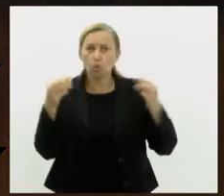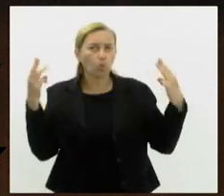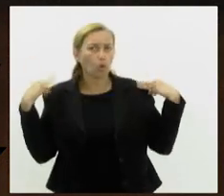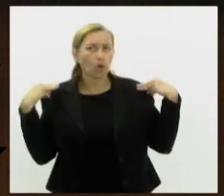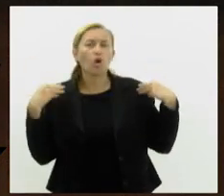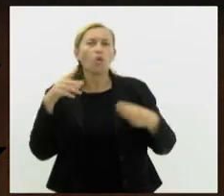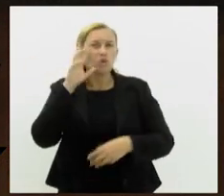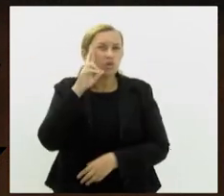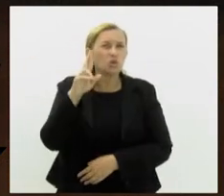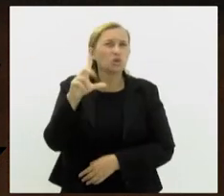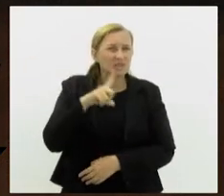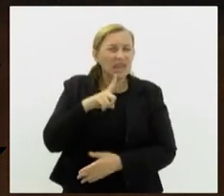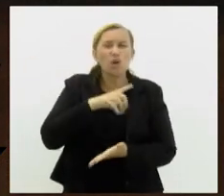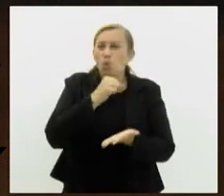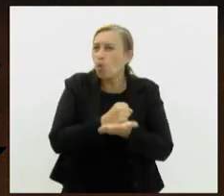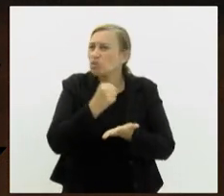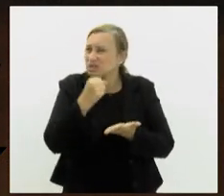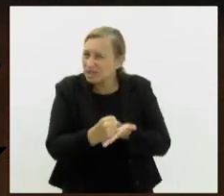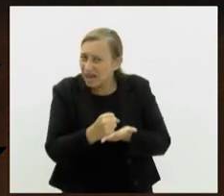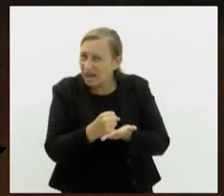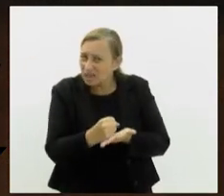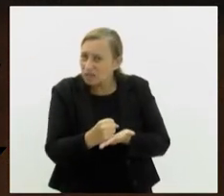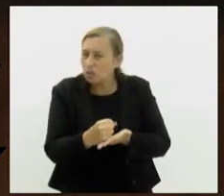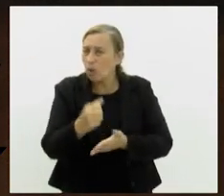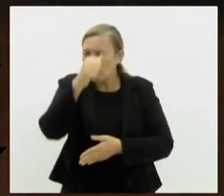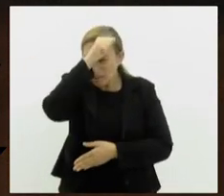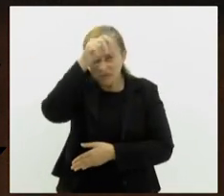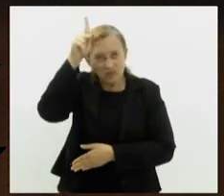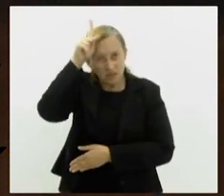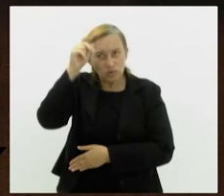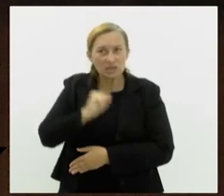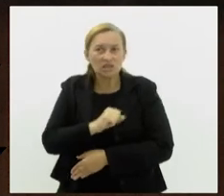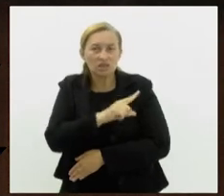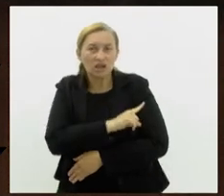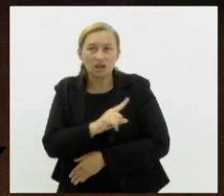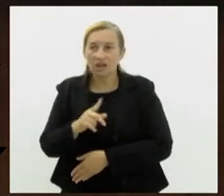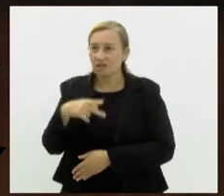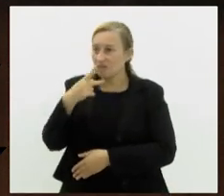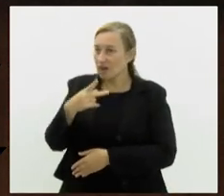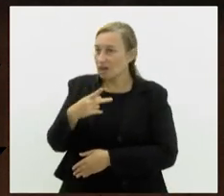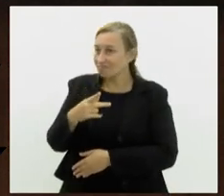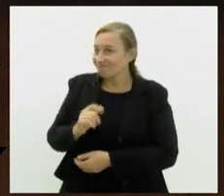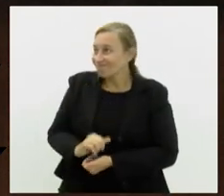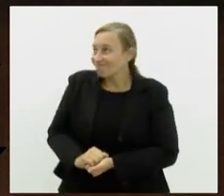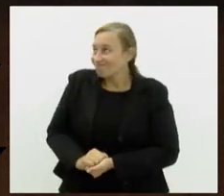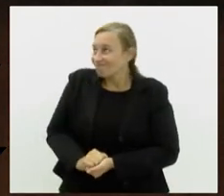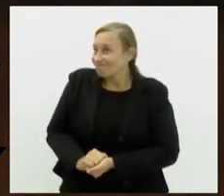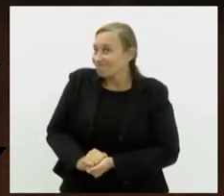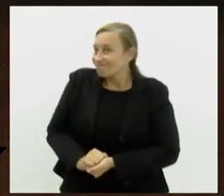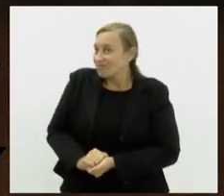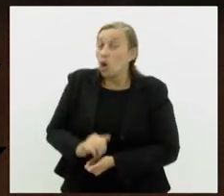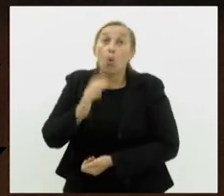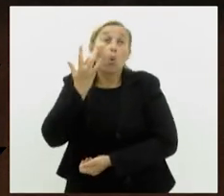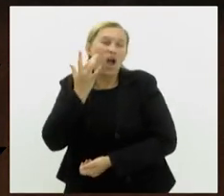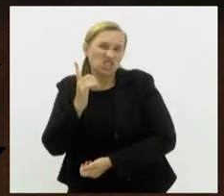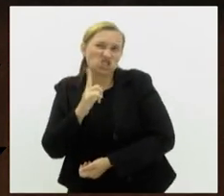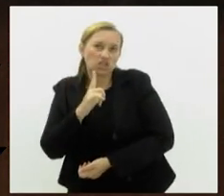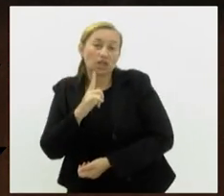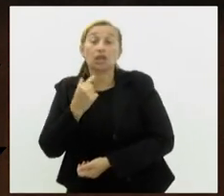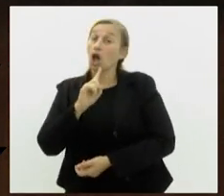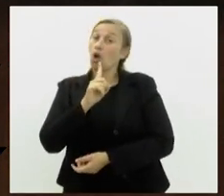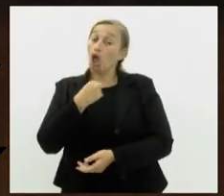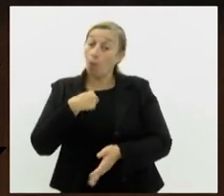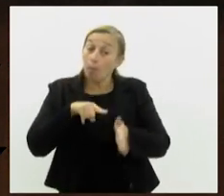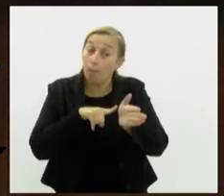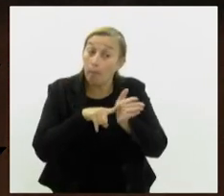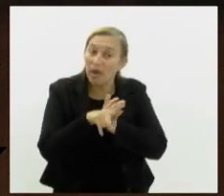senhor tem contrato com a prefeitura de São Gonçalo? E ele diz, acho que tem. Eu falei, não, peraí, eu perguntei,